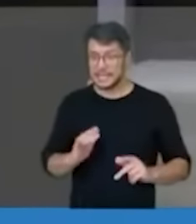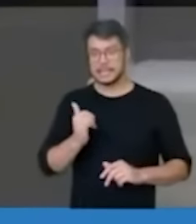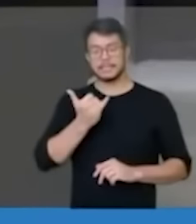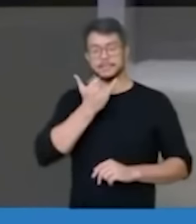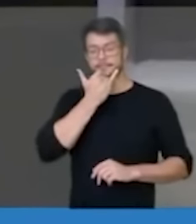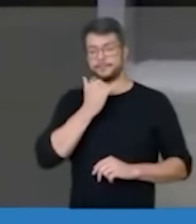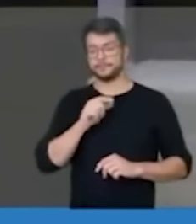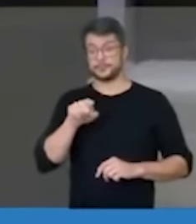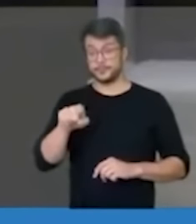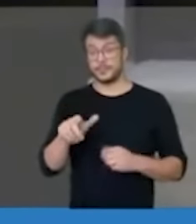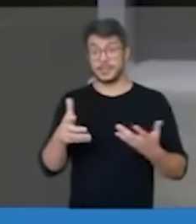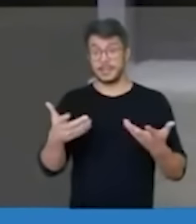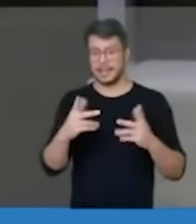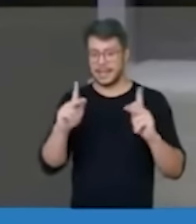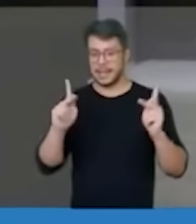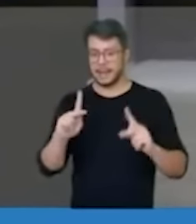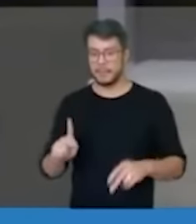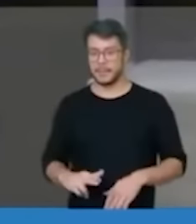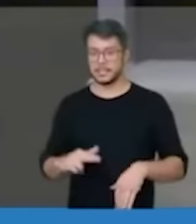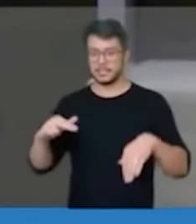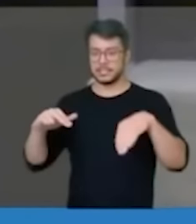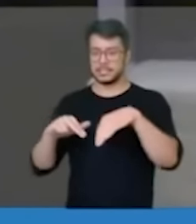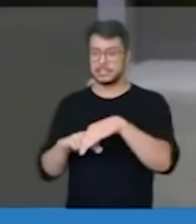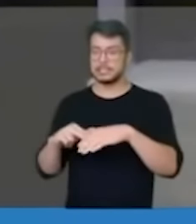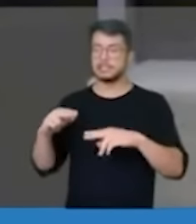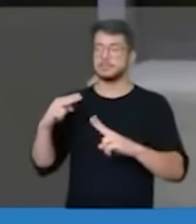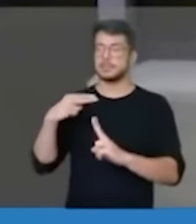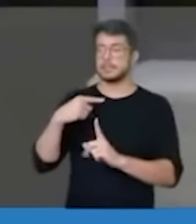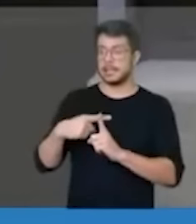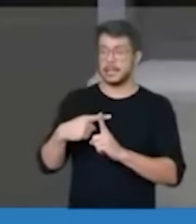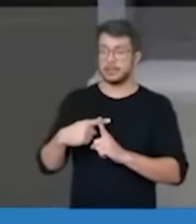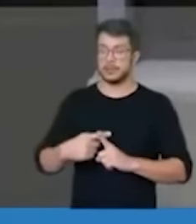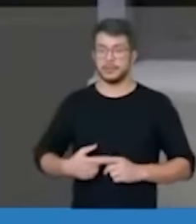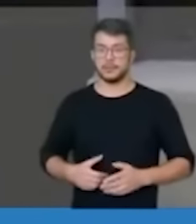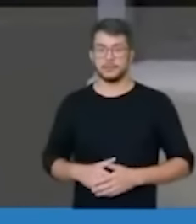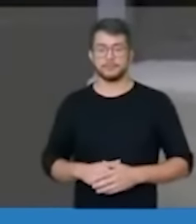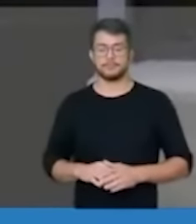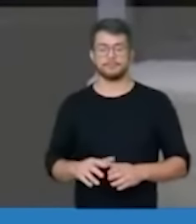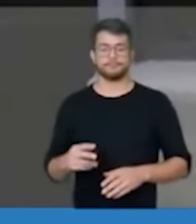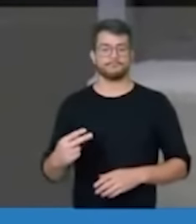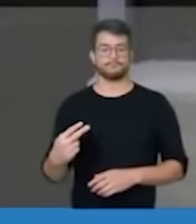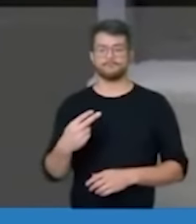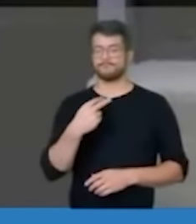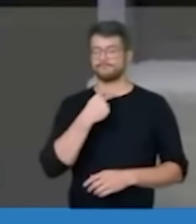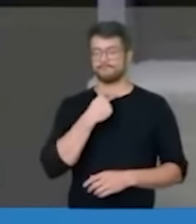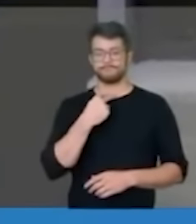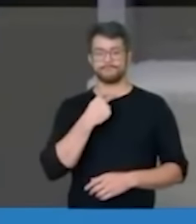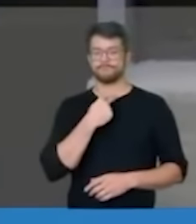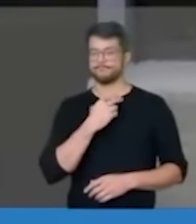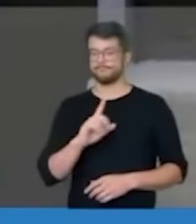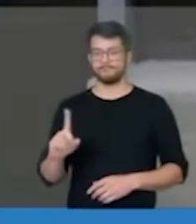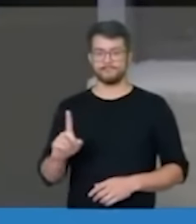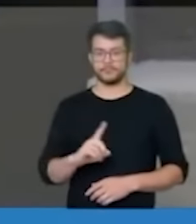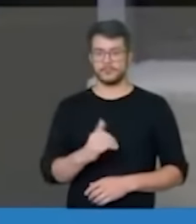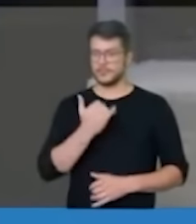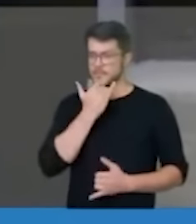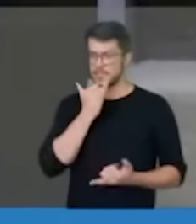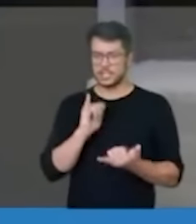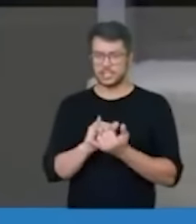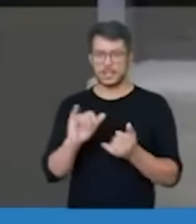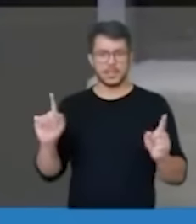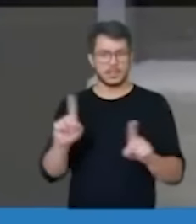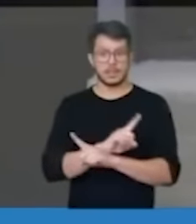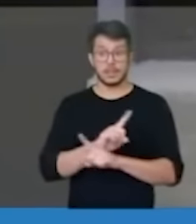querem é a paz dos cemitérios, assassinando seus adversários políticos. Nós não podemos admitir. É sem anistia.